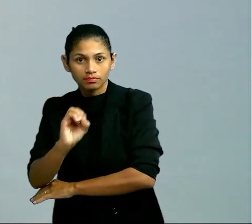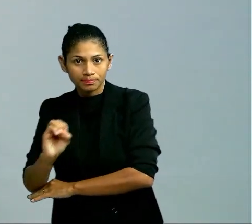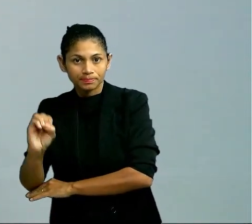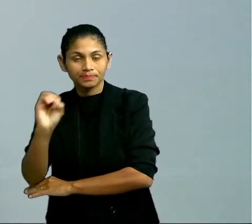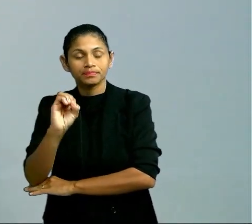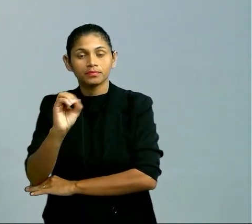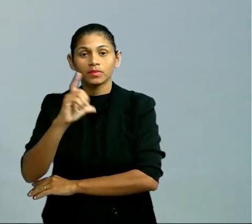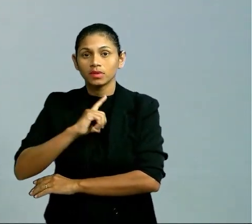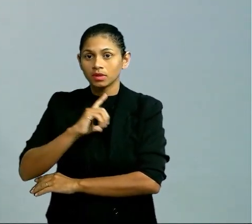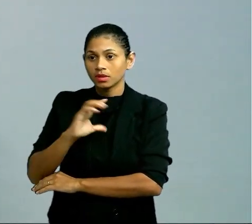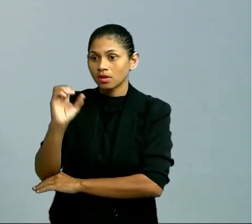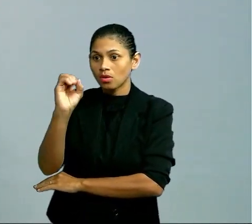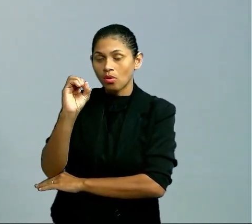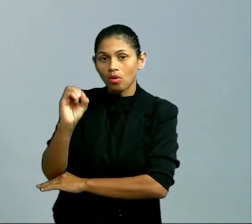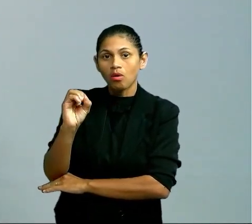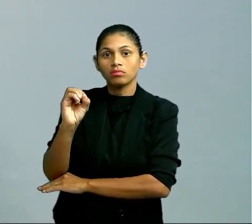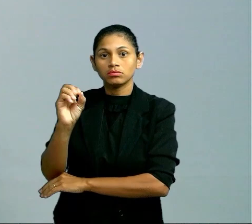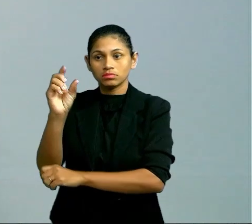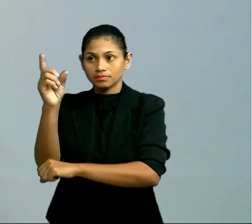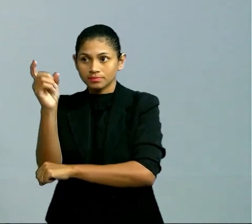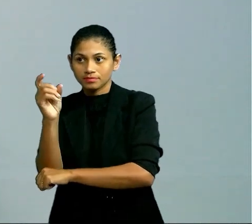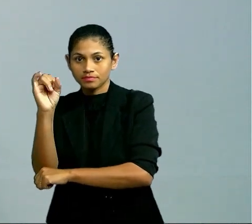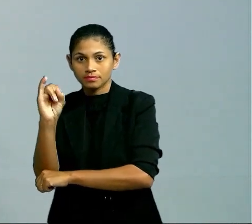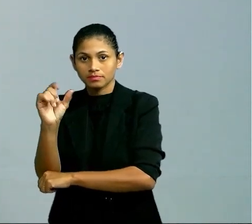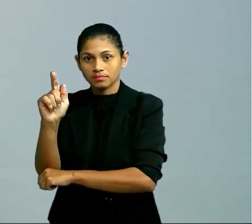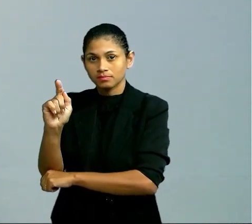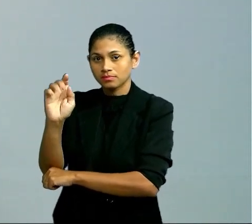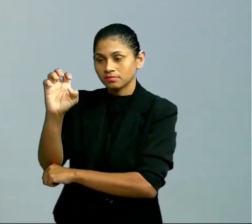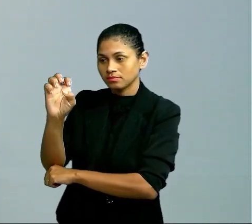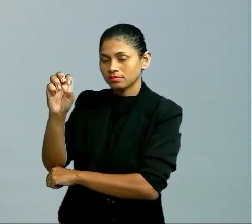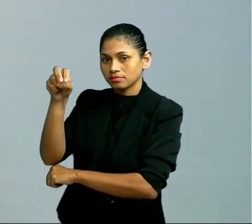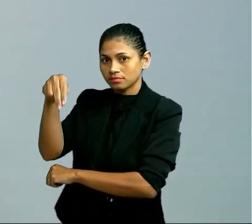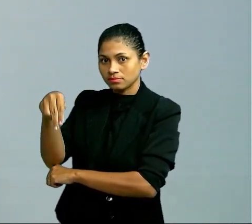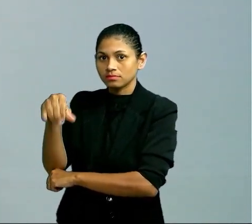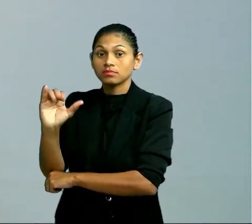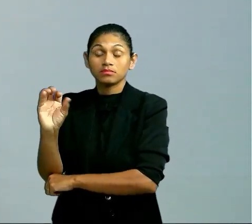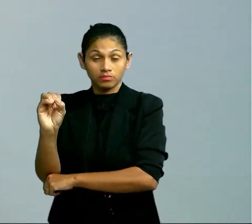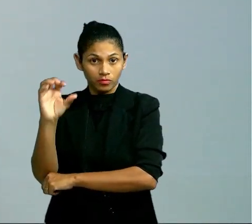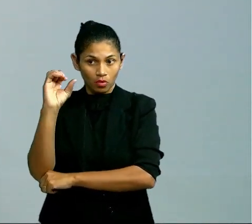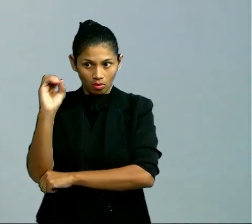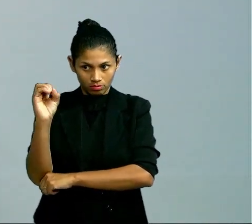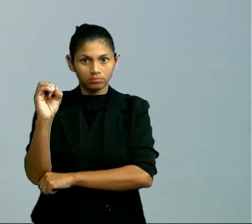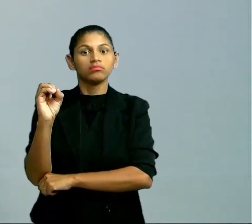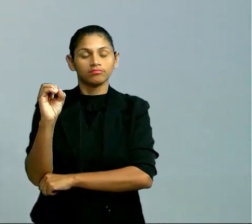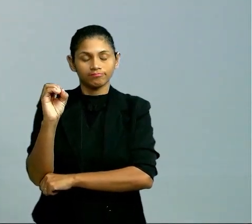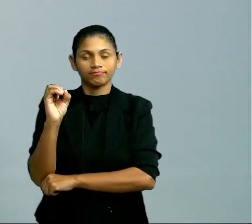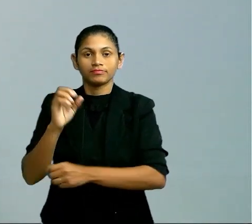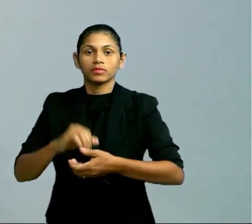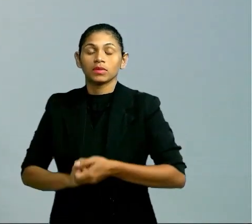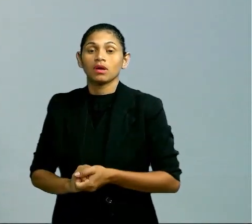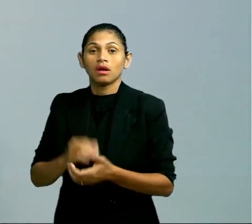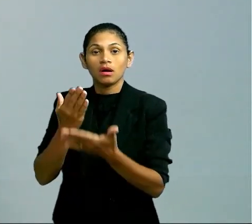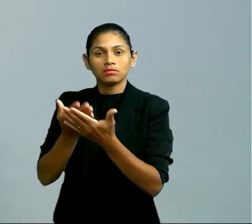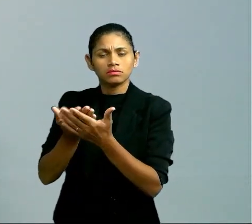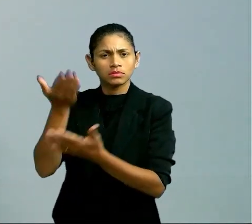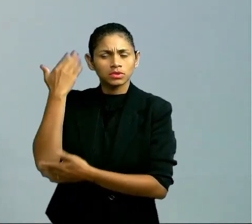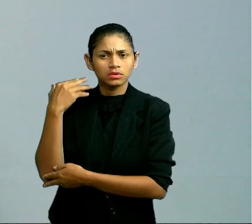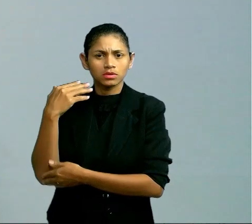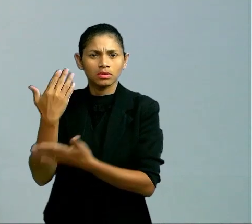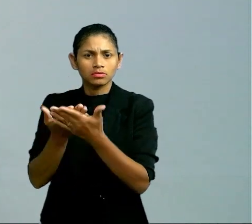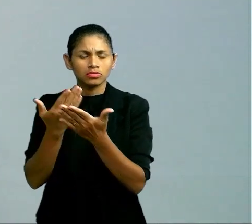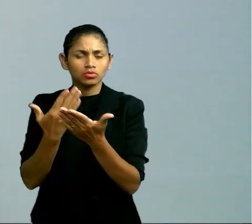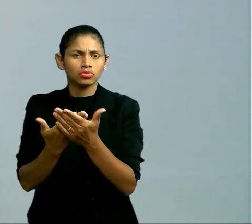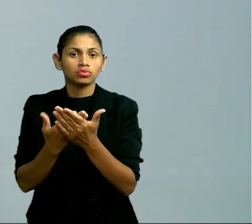Nas aulas anteriores, nós conversamos sobre os hidrocarbonetos, que são moléculas constituídas exclusivamente por átomos de carbono